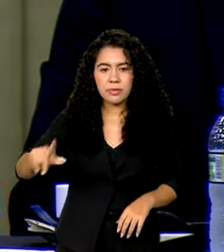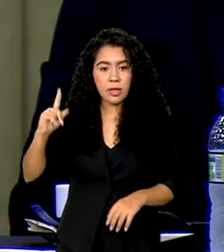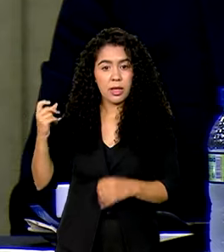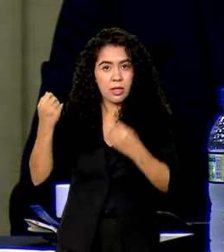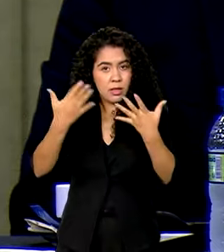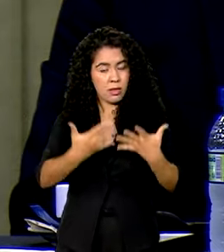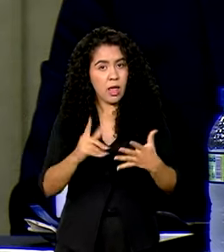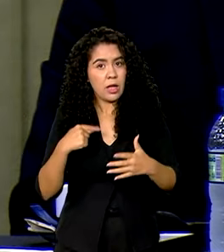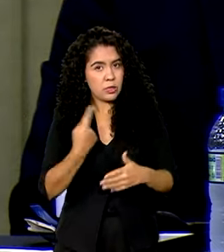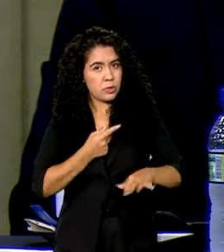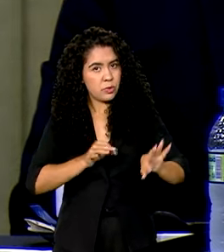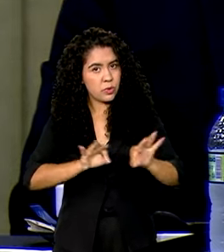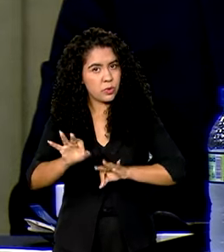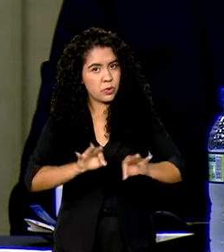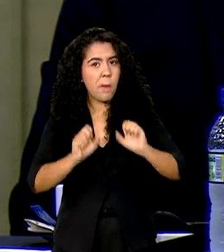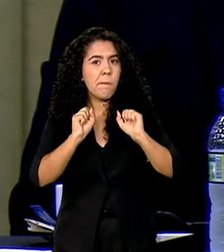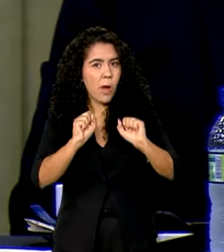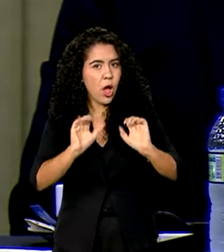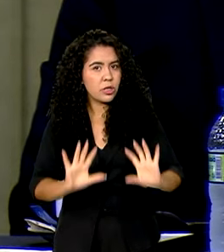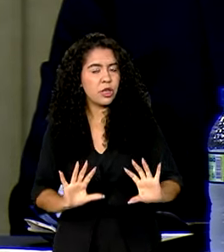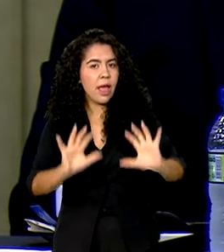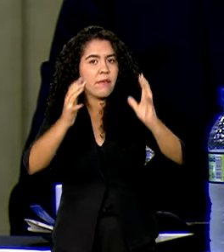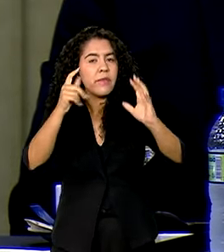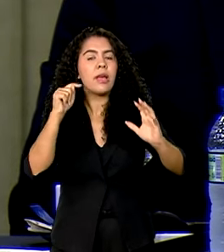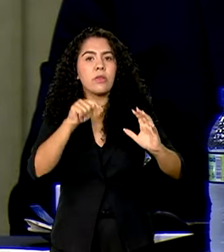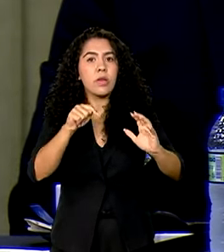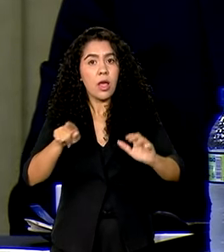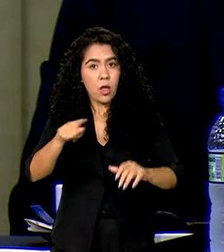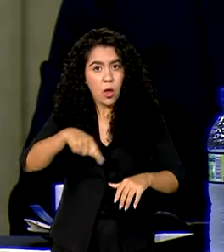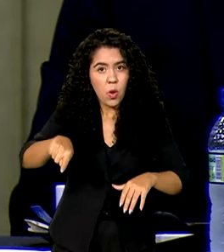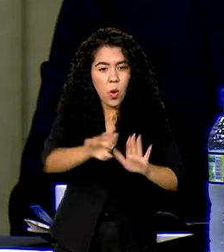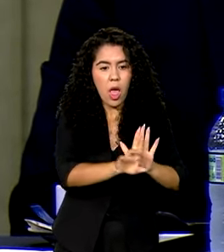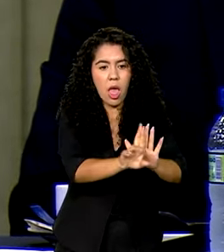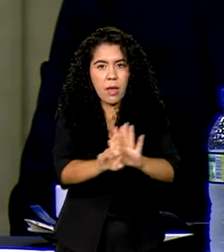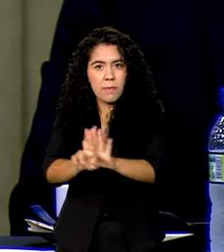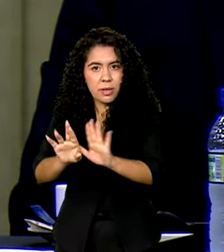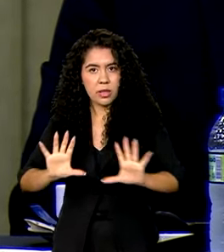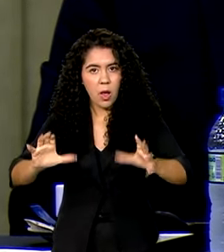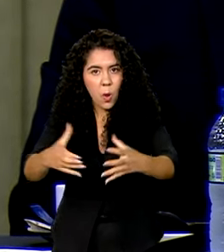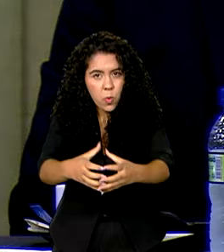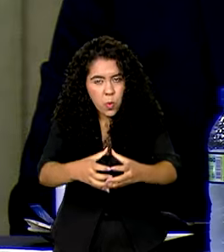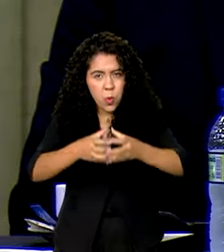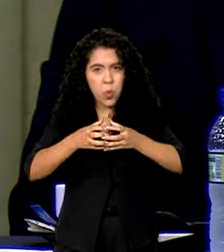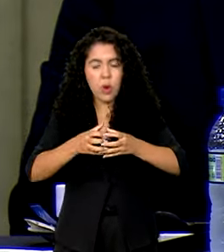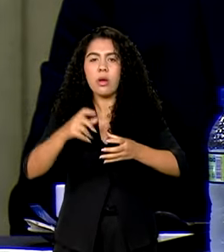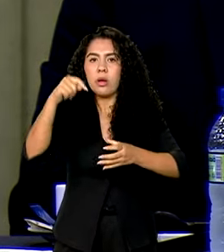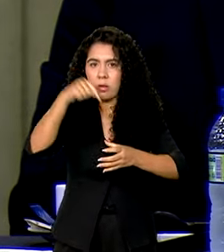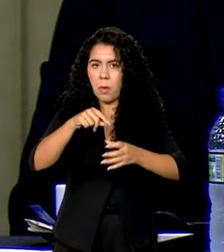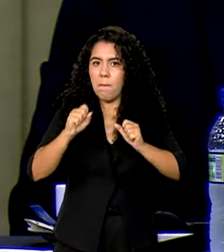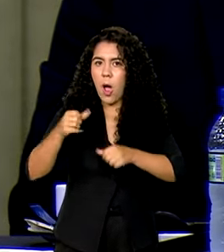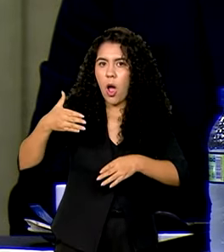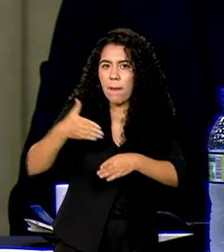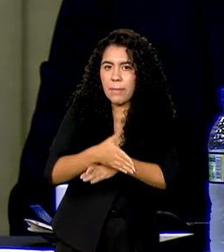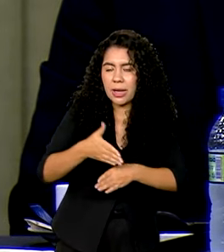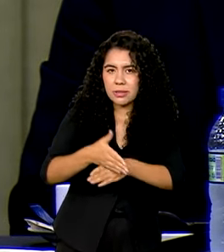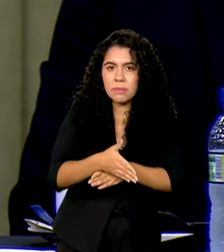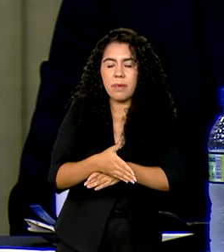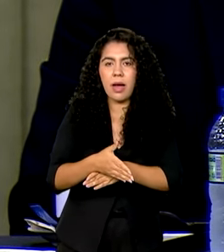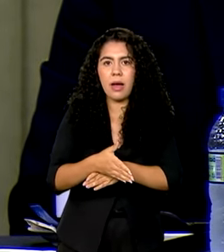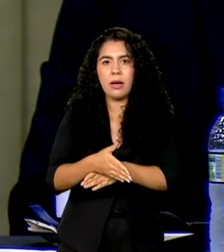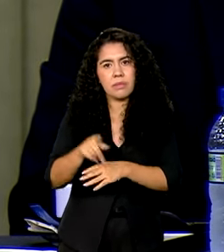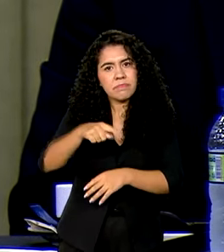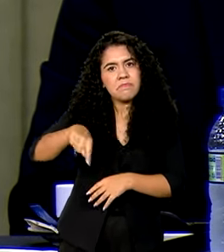um evento onde a rede possa SPA possa ser parte aqui, pela experiência que